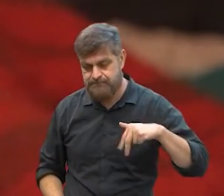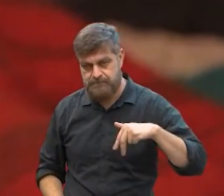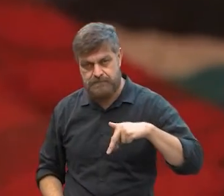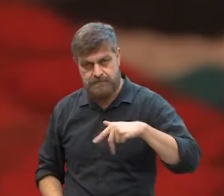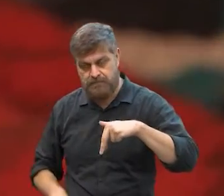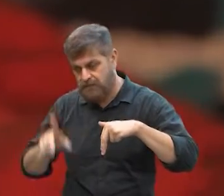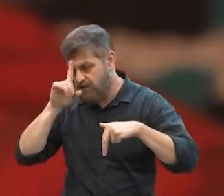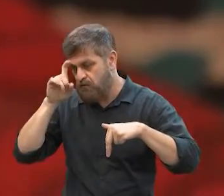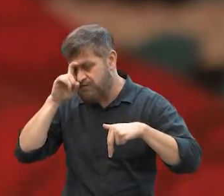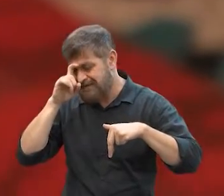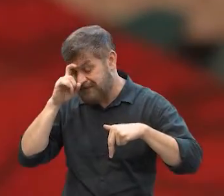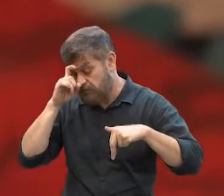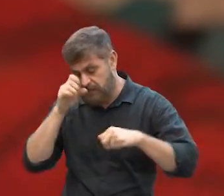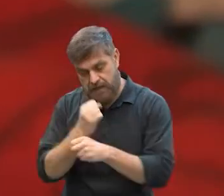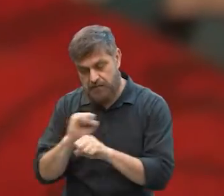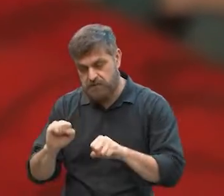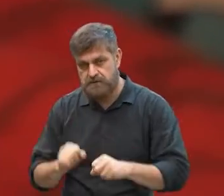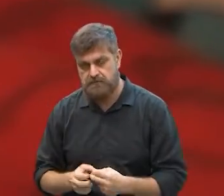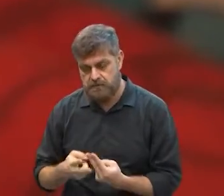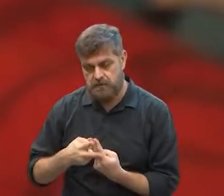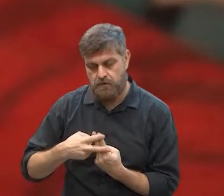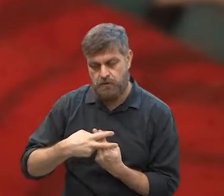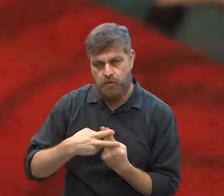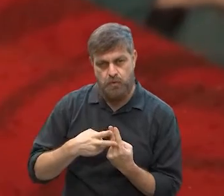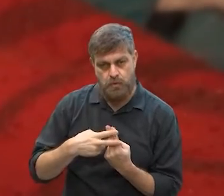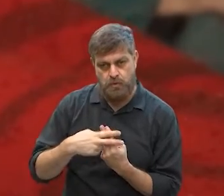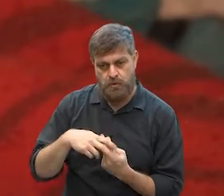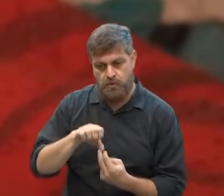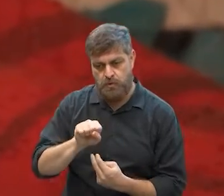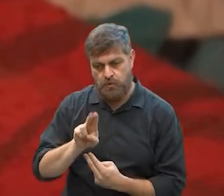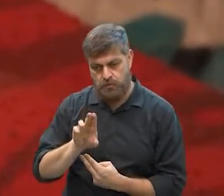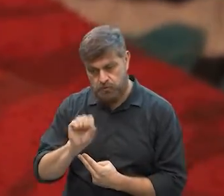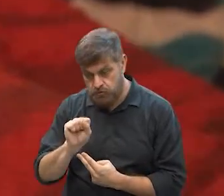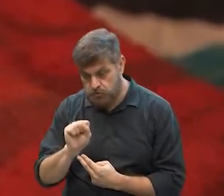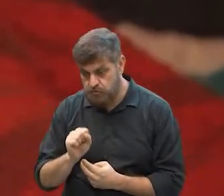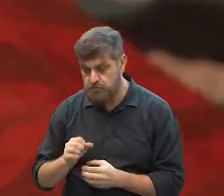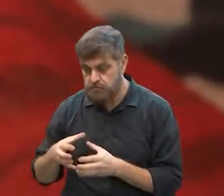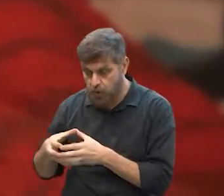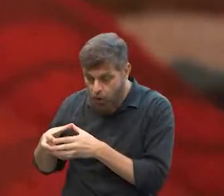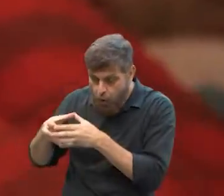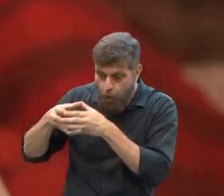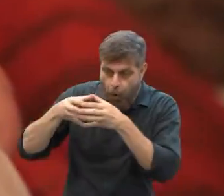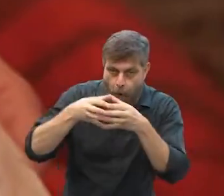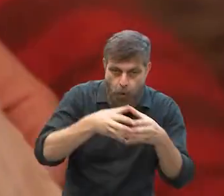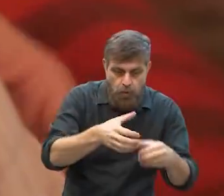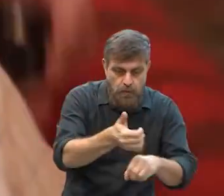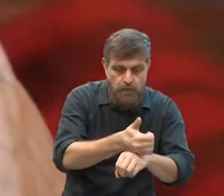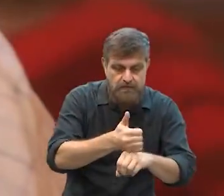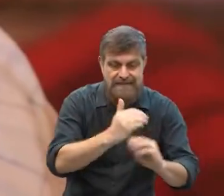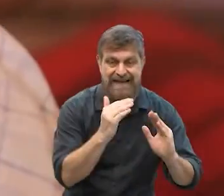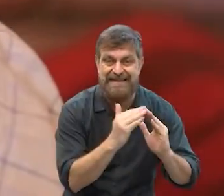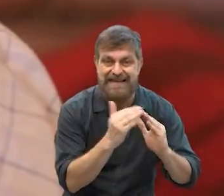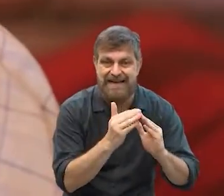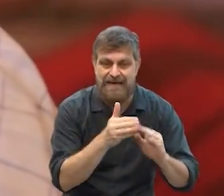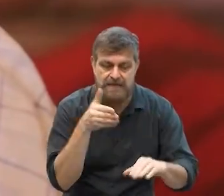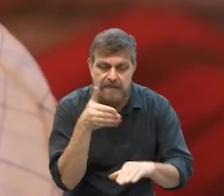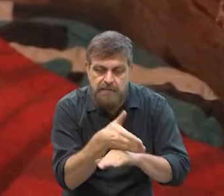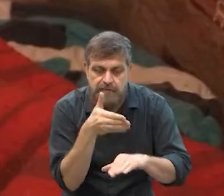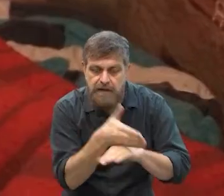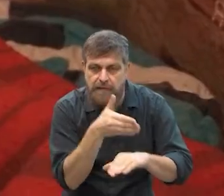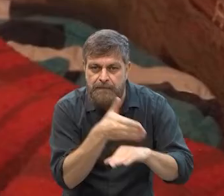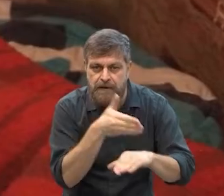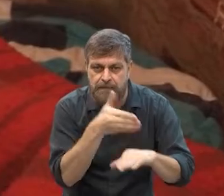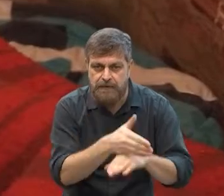o hospital. Então o SUS considera mais adequado o atendimento domiciliar. E esse serviço é